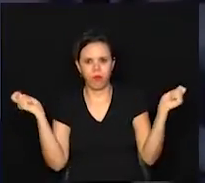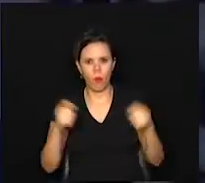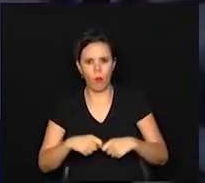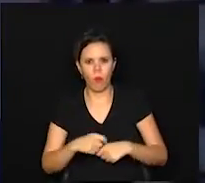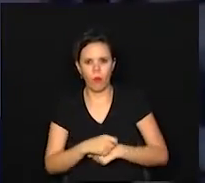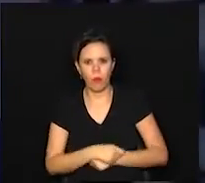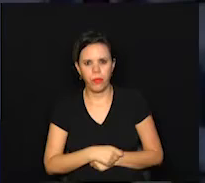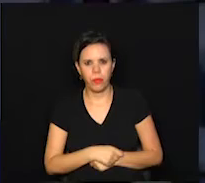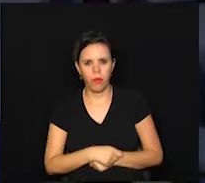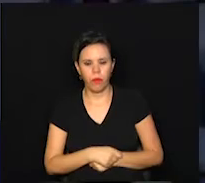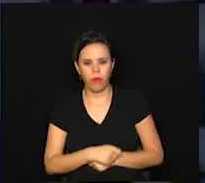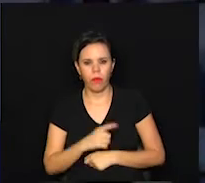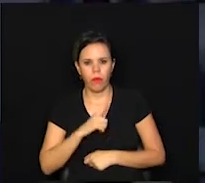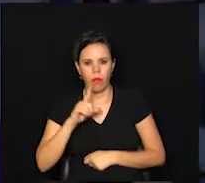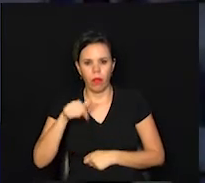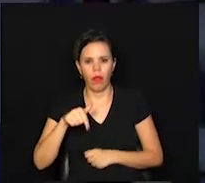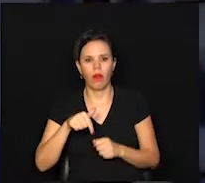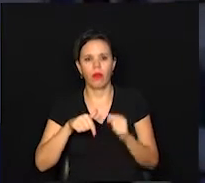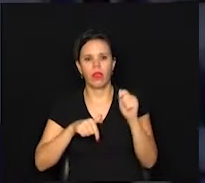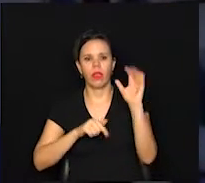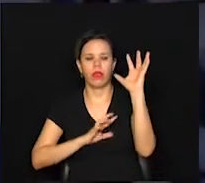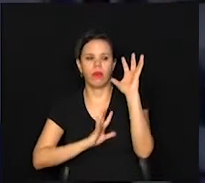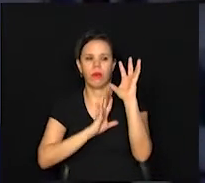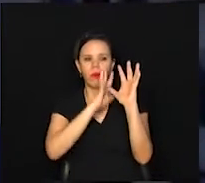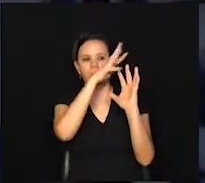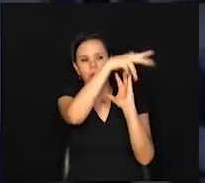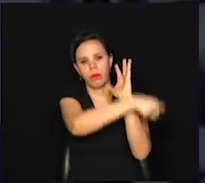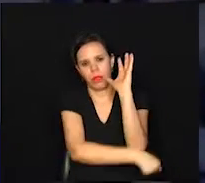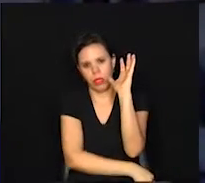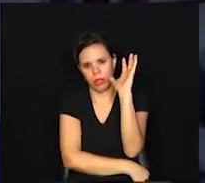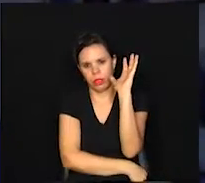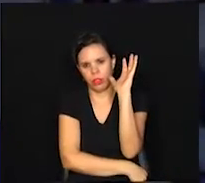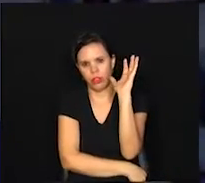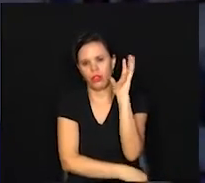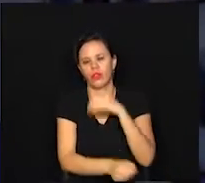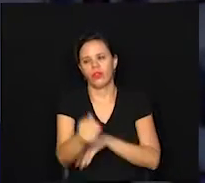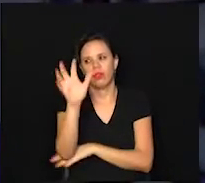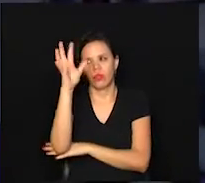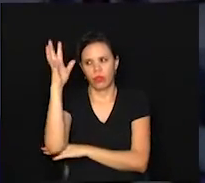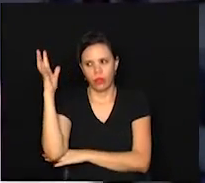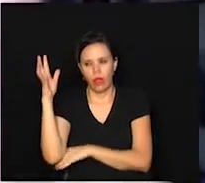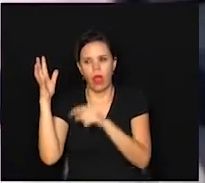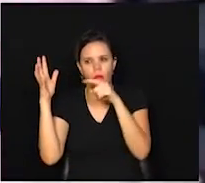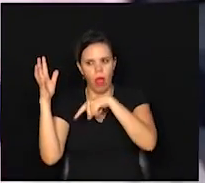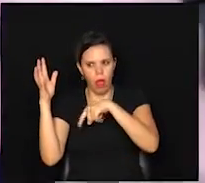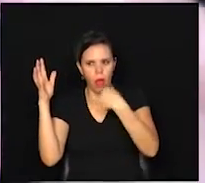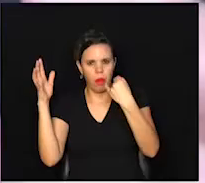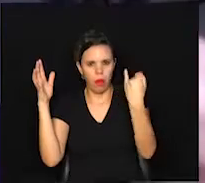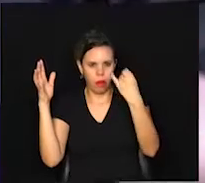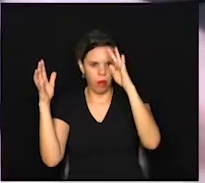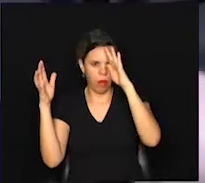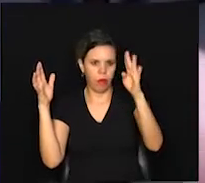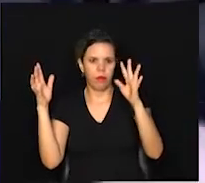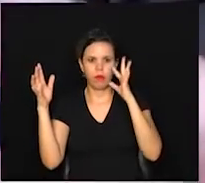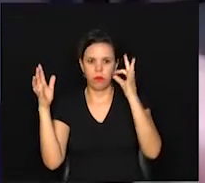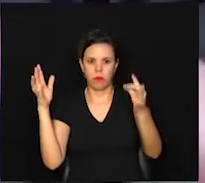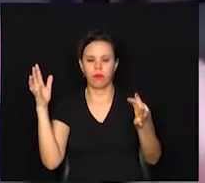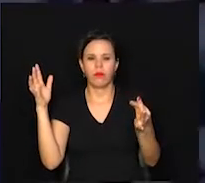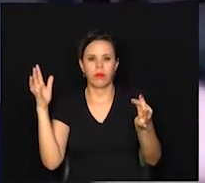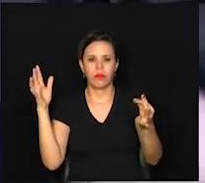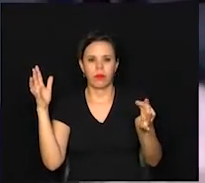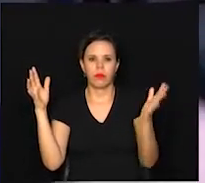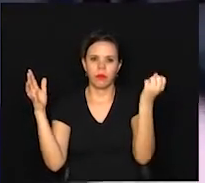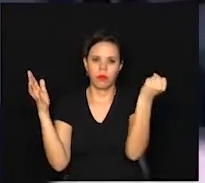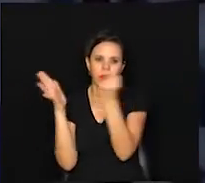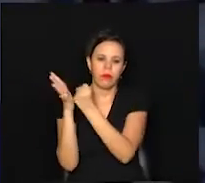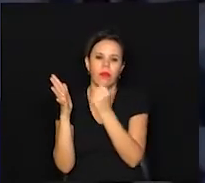grande, que é a questão ambiental, né? Eu acho que a questão ambiental ela passa a ter né, um